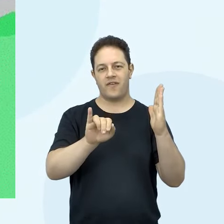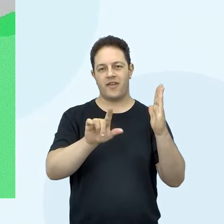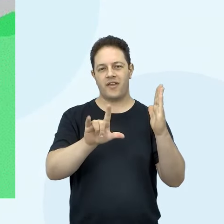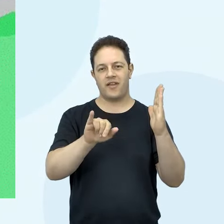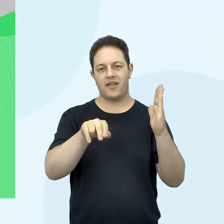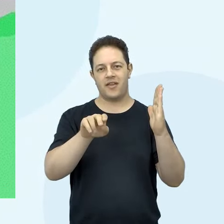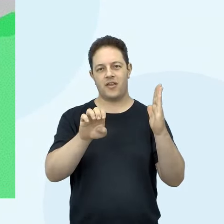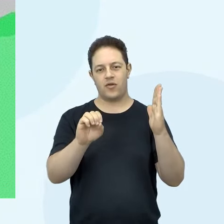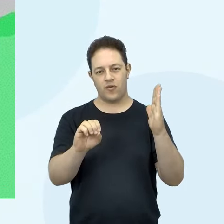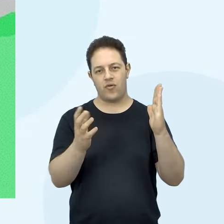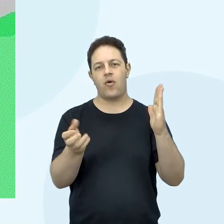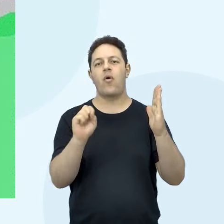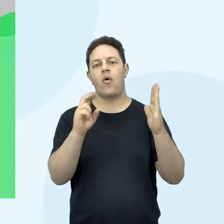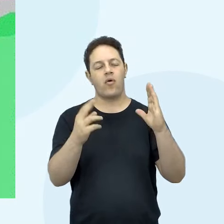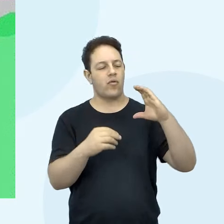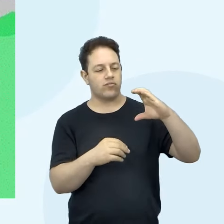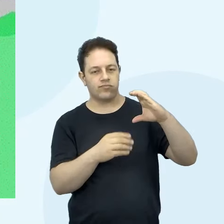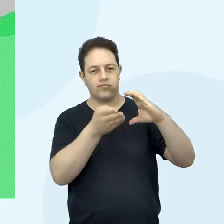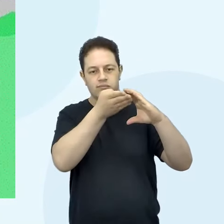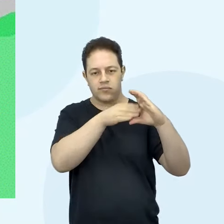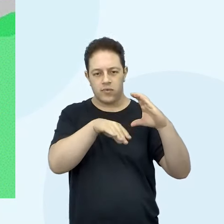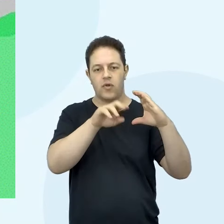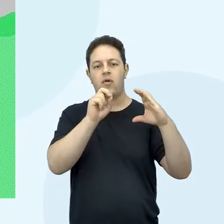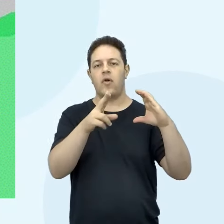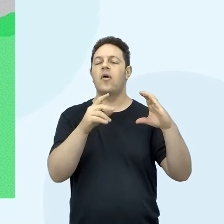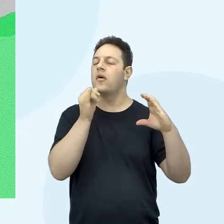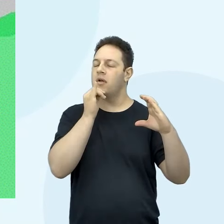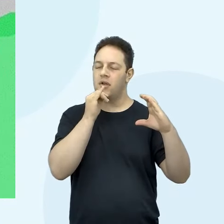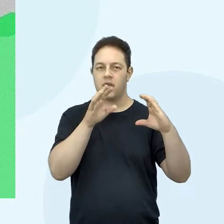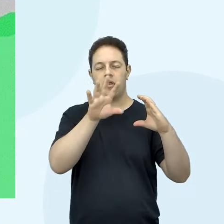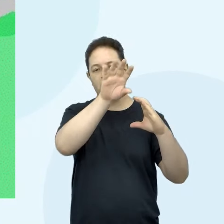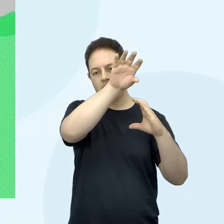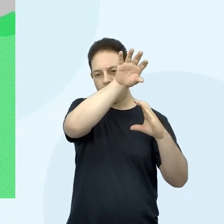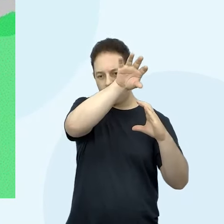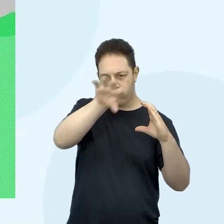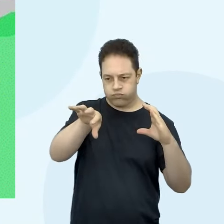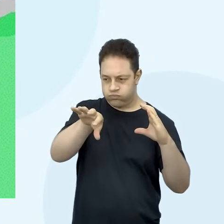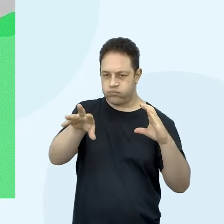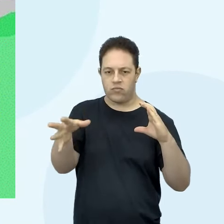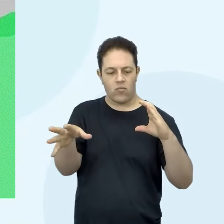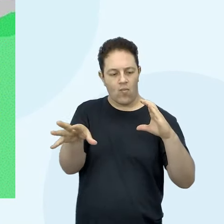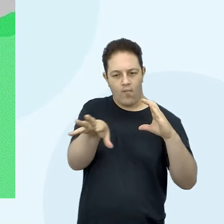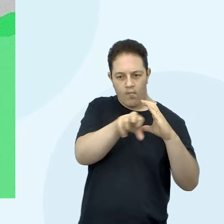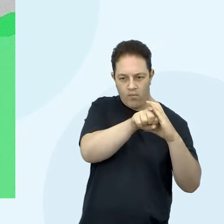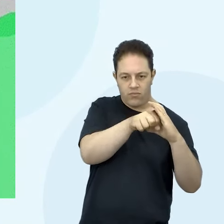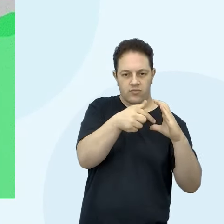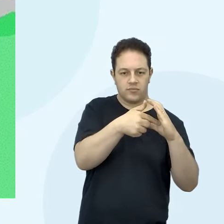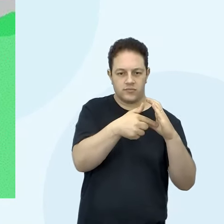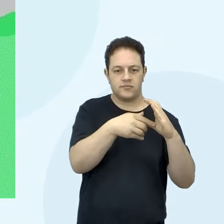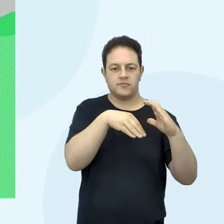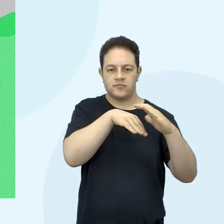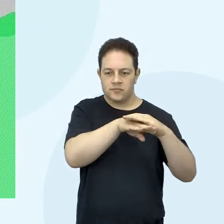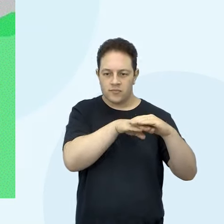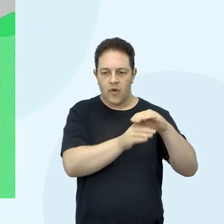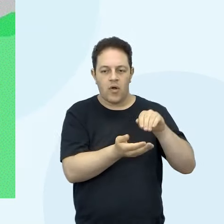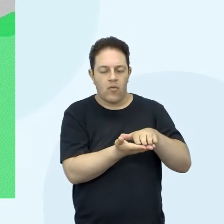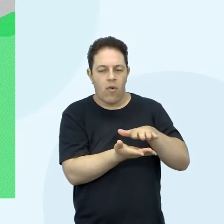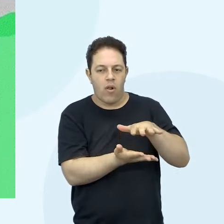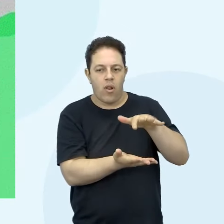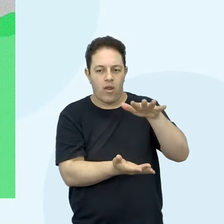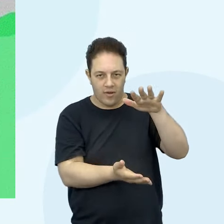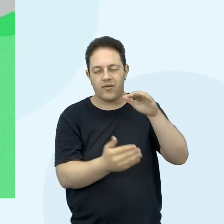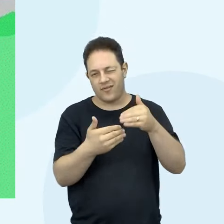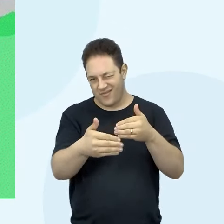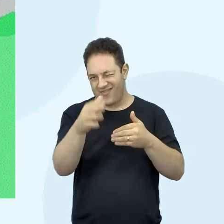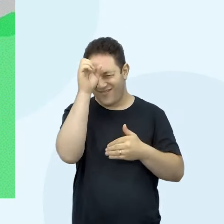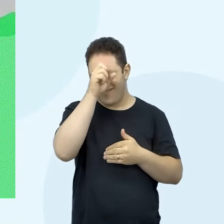ou parabólico, que vai concentrar os raios solares, né? Ele tem essa propriedade, a gente vai precisar ver isso aí com calma no nosso